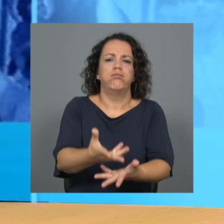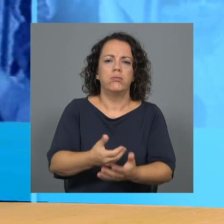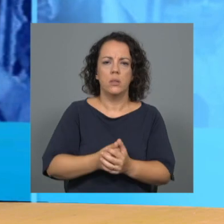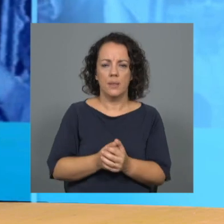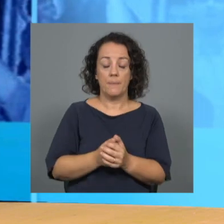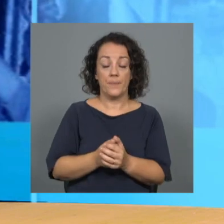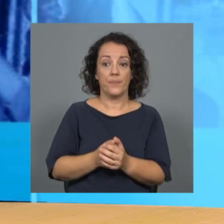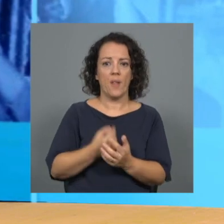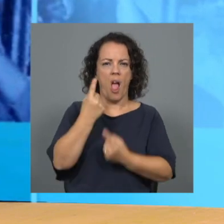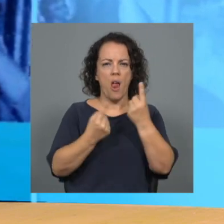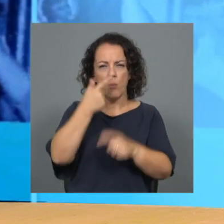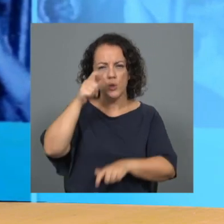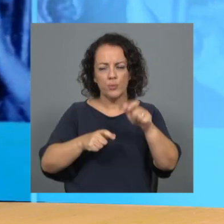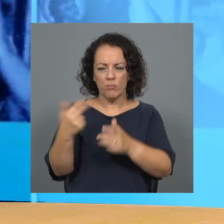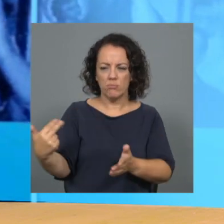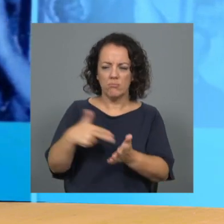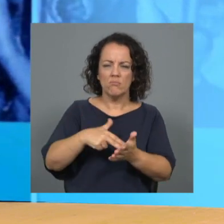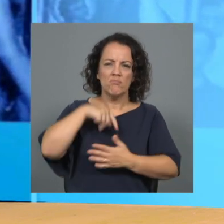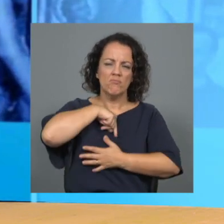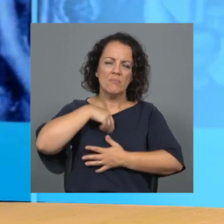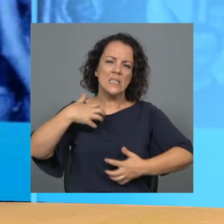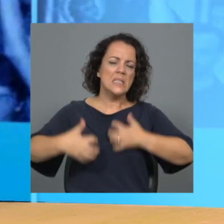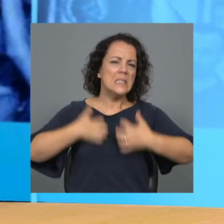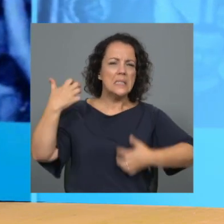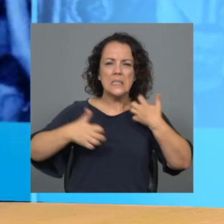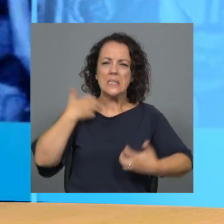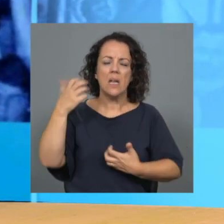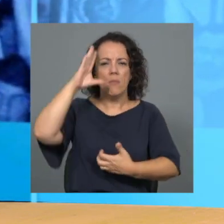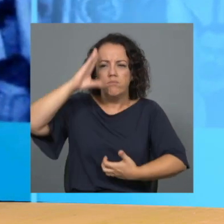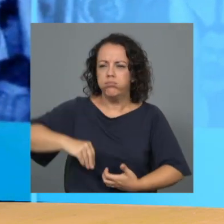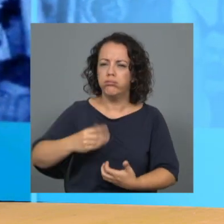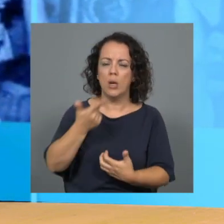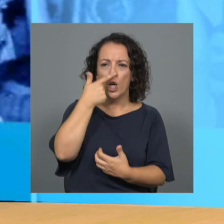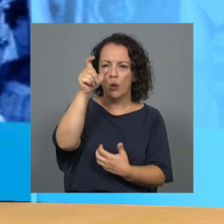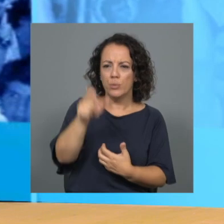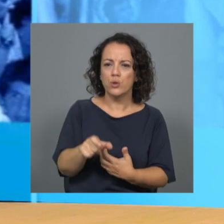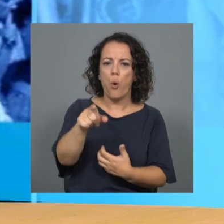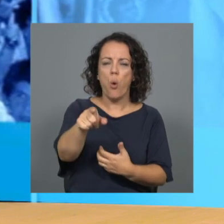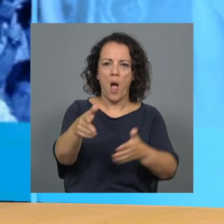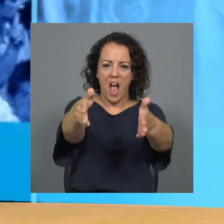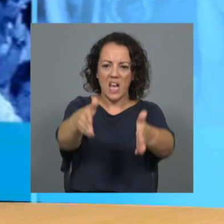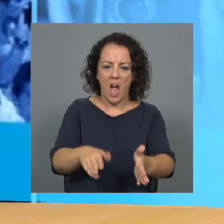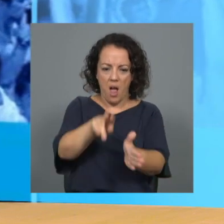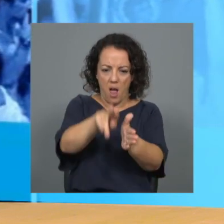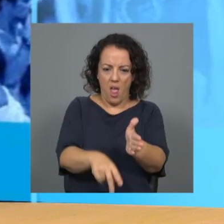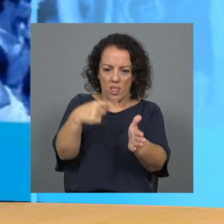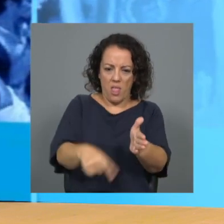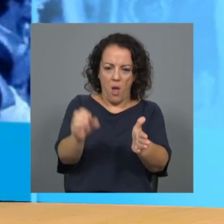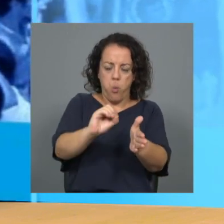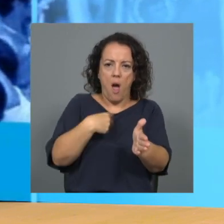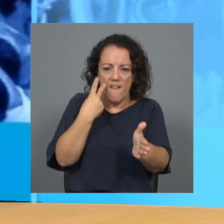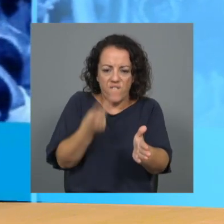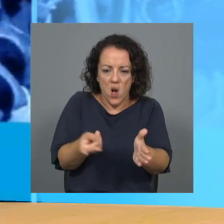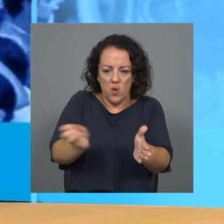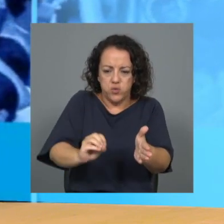extremamente revoltadas pelo facto, exatamente, de não saberem sequer se o seu ente querido estava dentro daquela urna. E